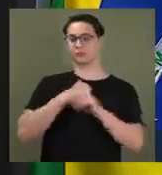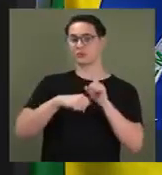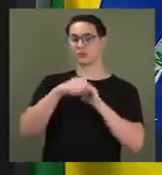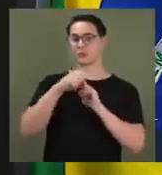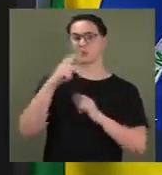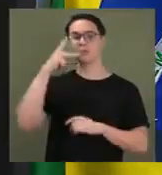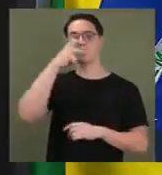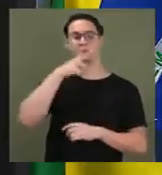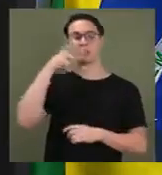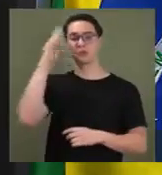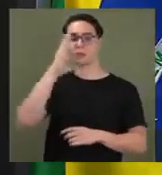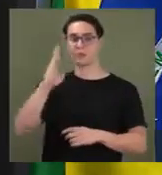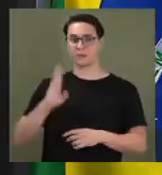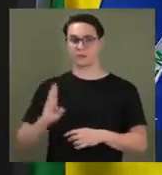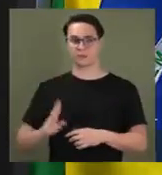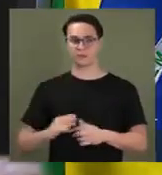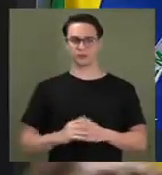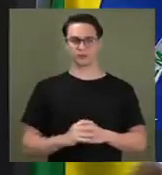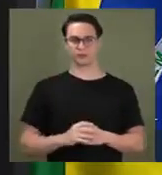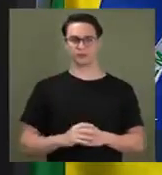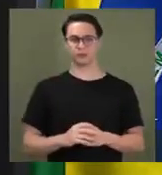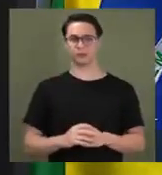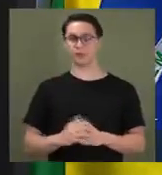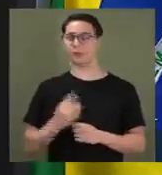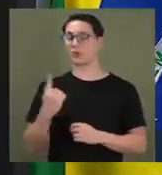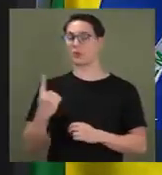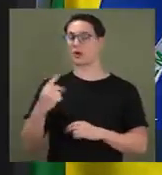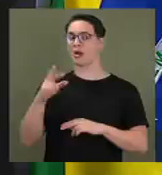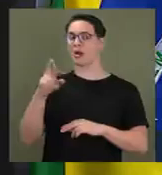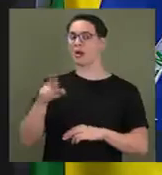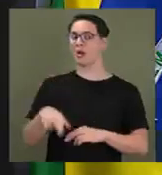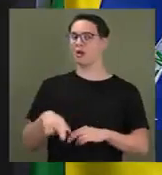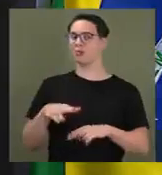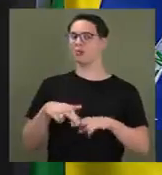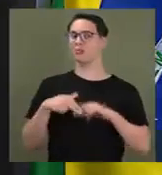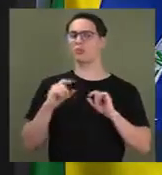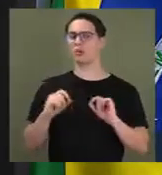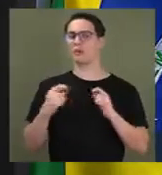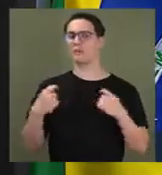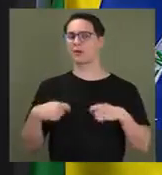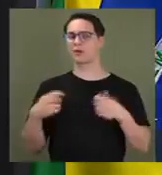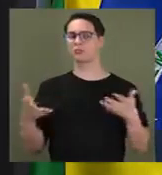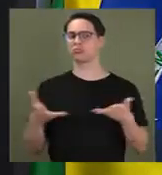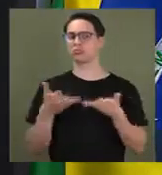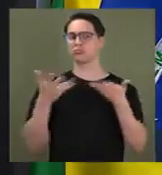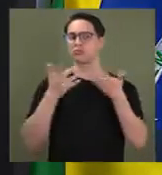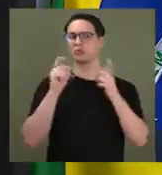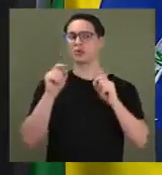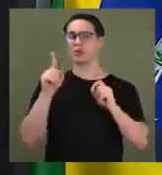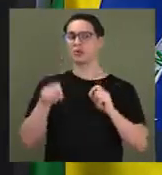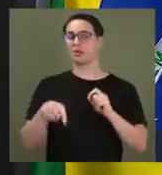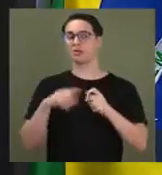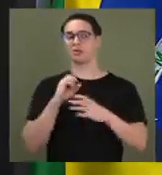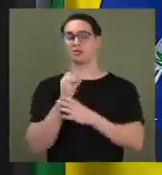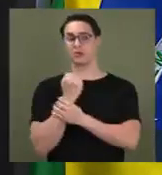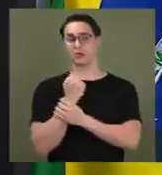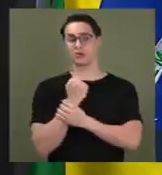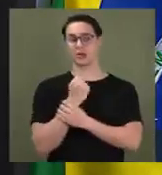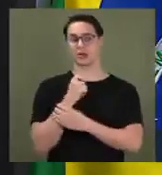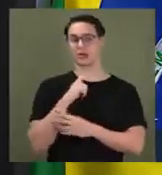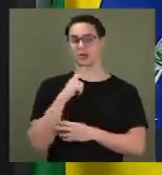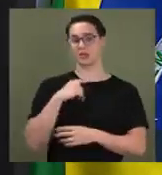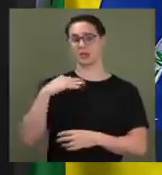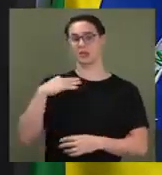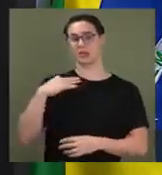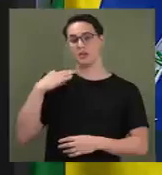brasileira. Uma das ações que os fundos podem e precisam promover é a segurança de